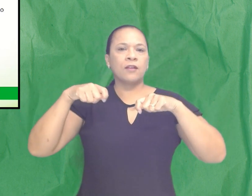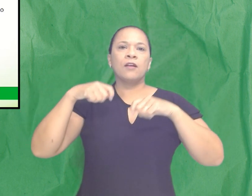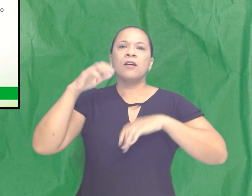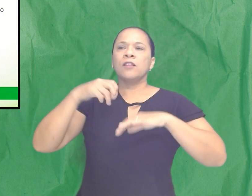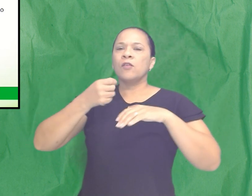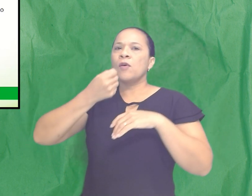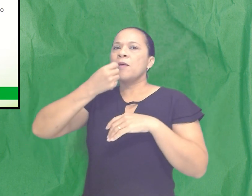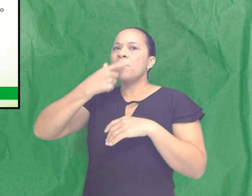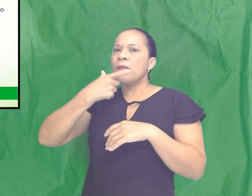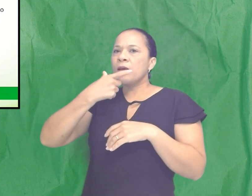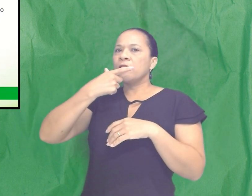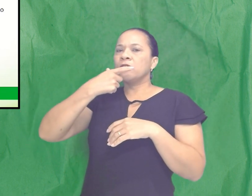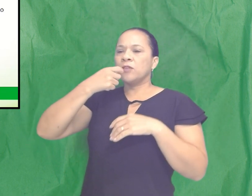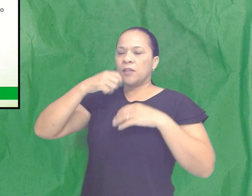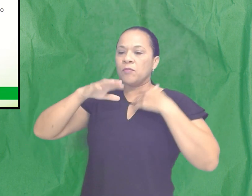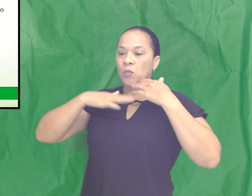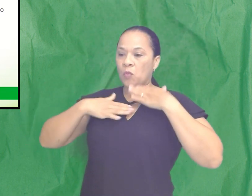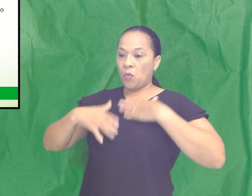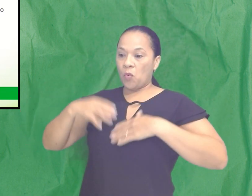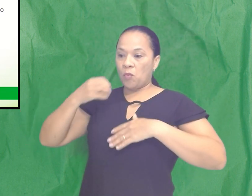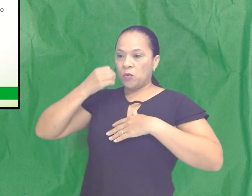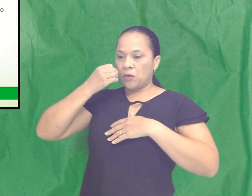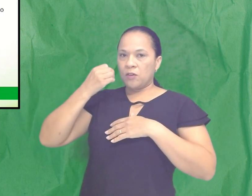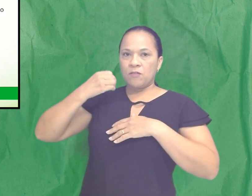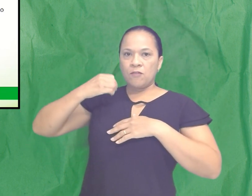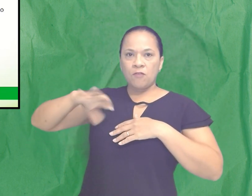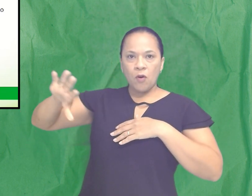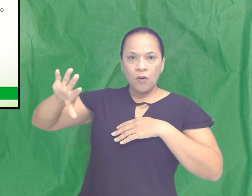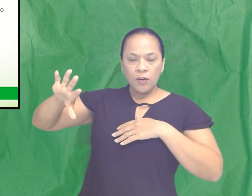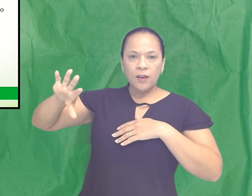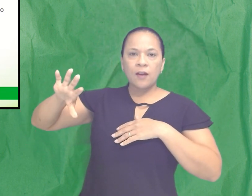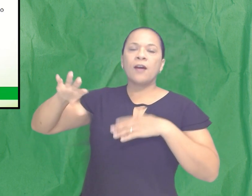a sua atividade farmacológica ela chega ao fim.